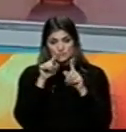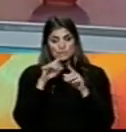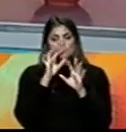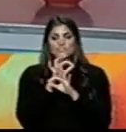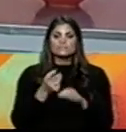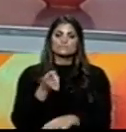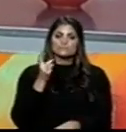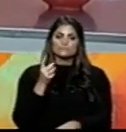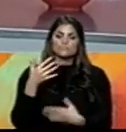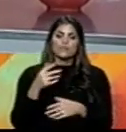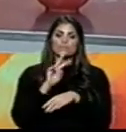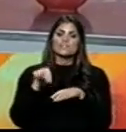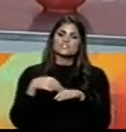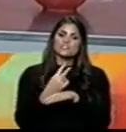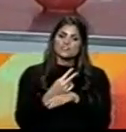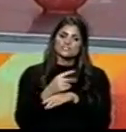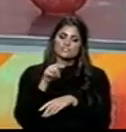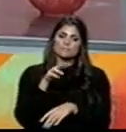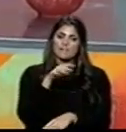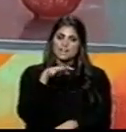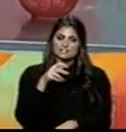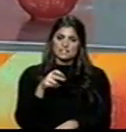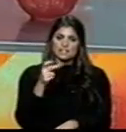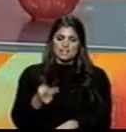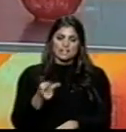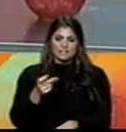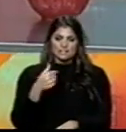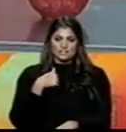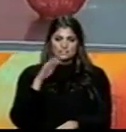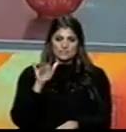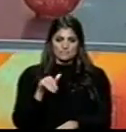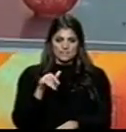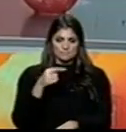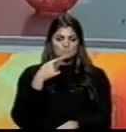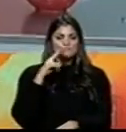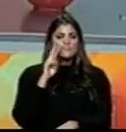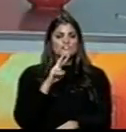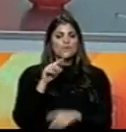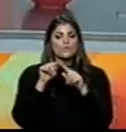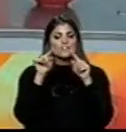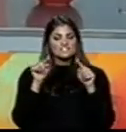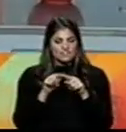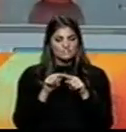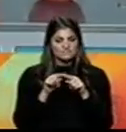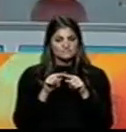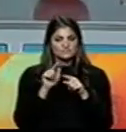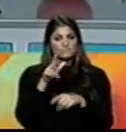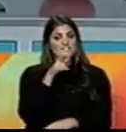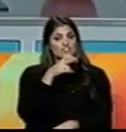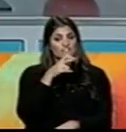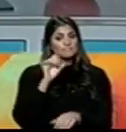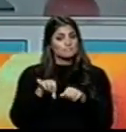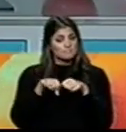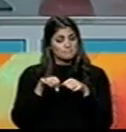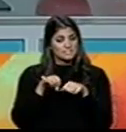Claro que daqui a 2 horas, quando esta massa levedar... Cresce e fica deste tamanho. Eu vou-te chamar para vermos se ainda temos aí o coração. Tu és terrível, tu, para te estragares os meus Sou